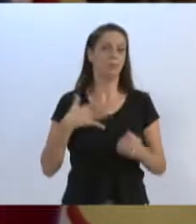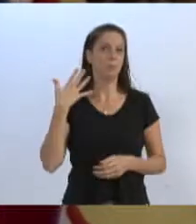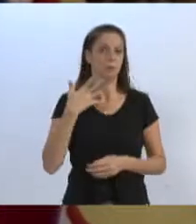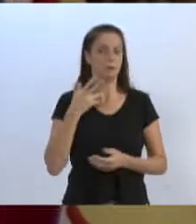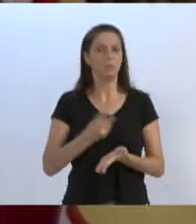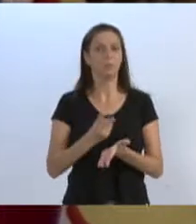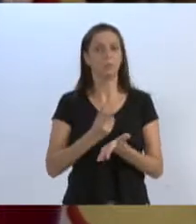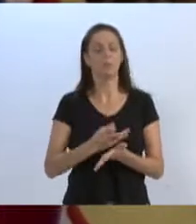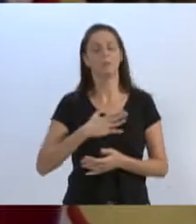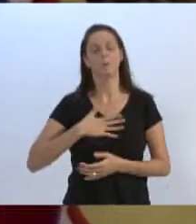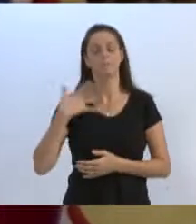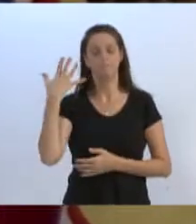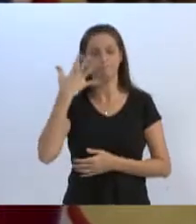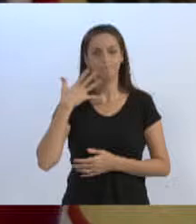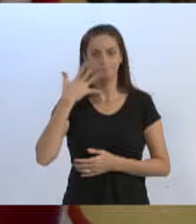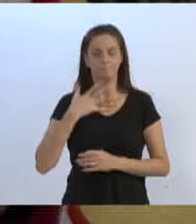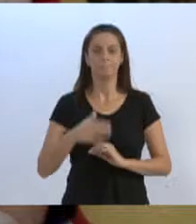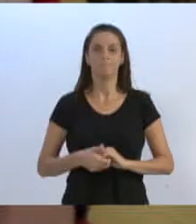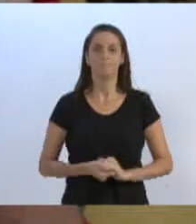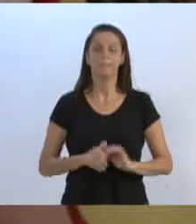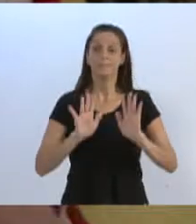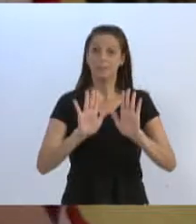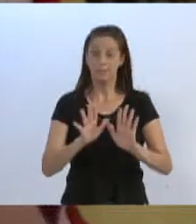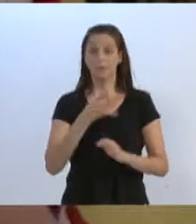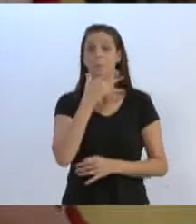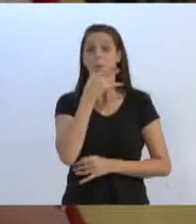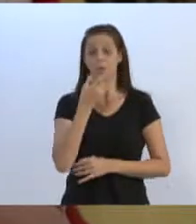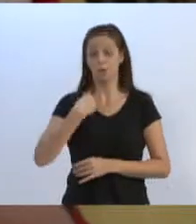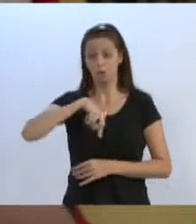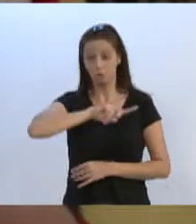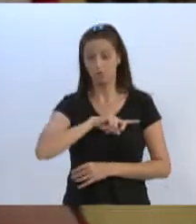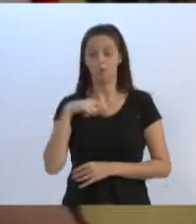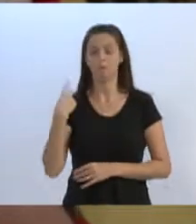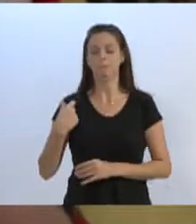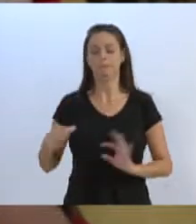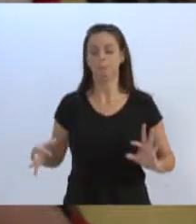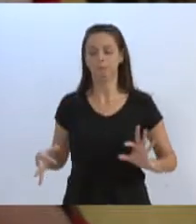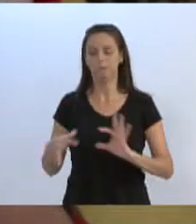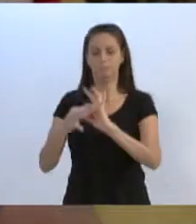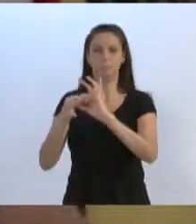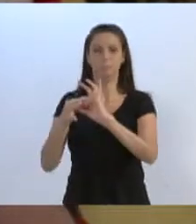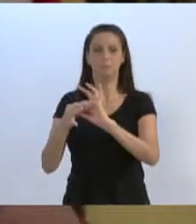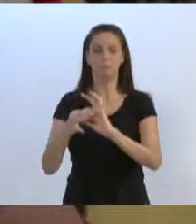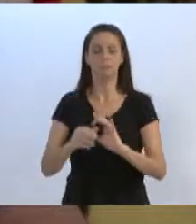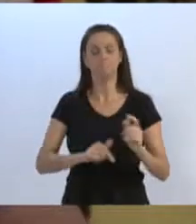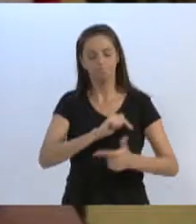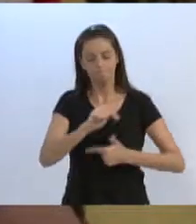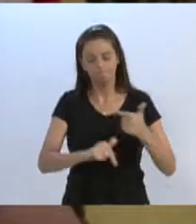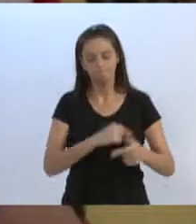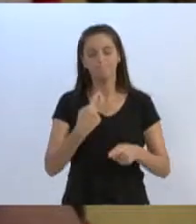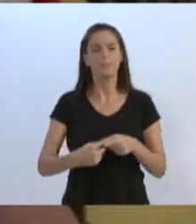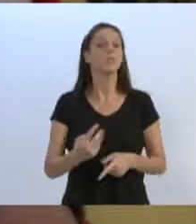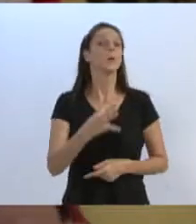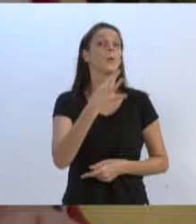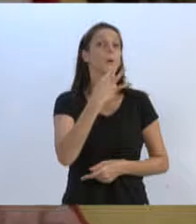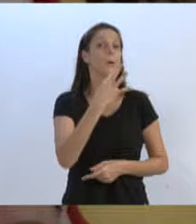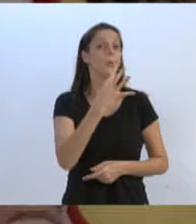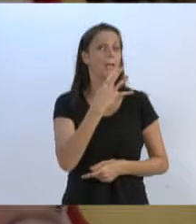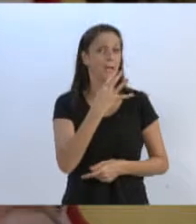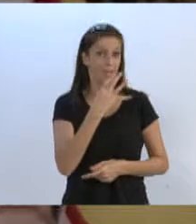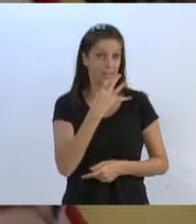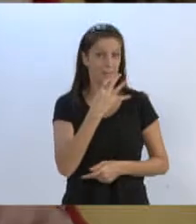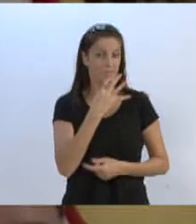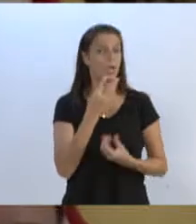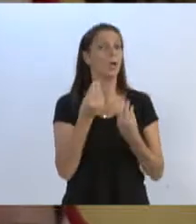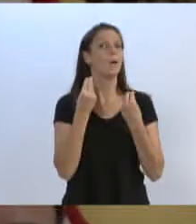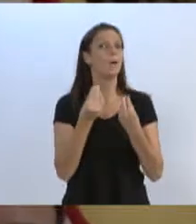minha fala. Eu acho que nós, vereadores, temos que nos unir, fazer um trabalho, porque nós conhecemos a essência da